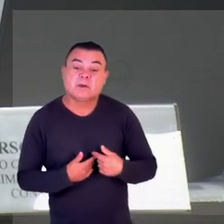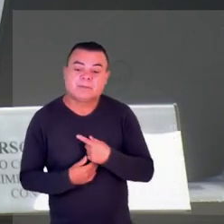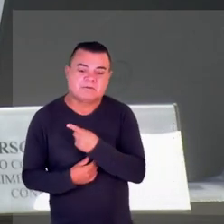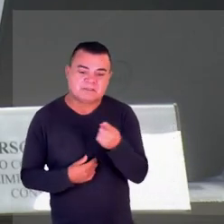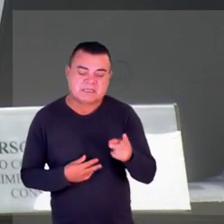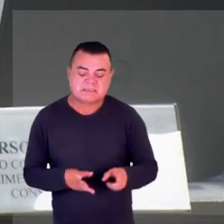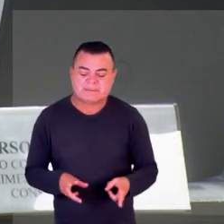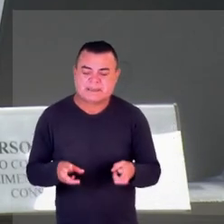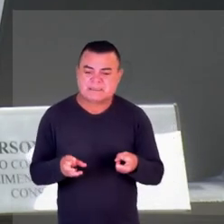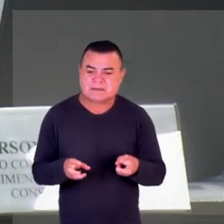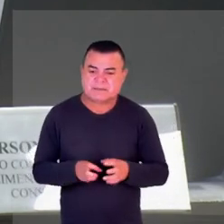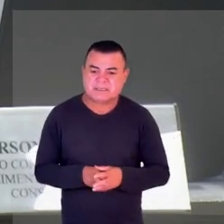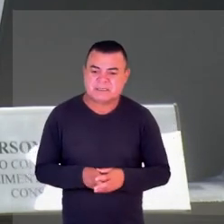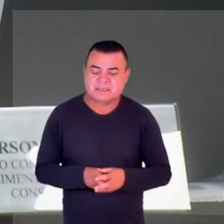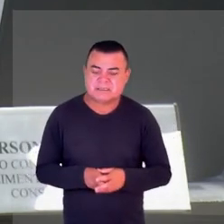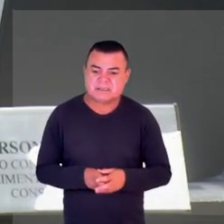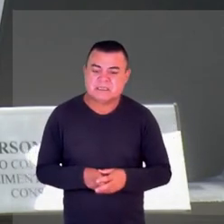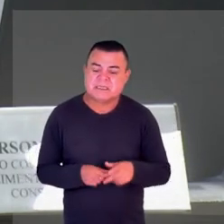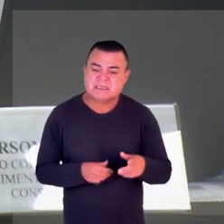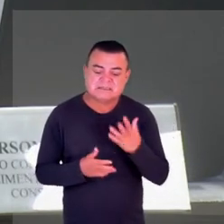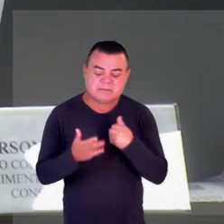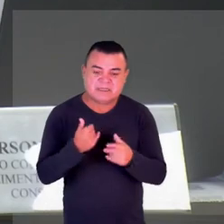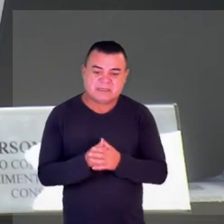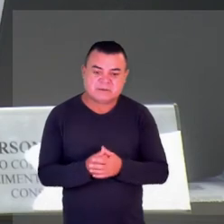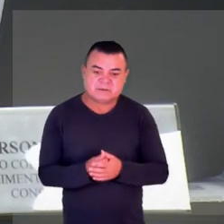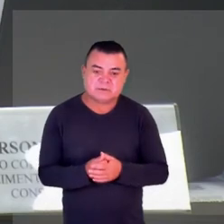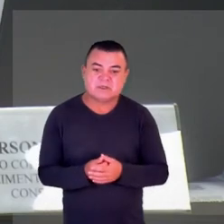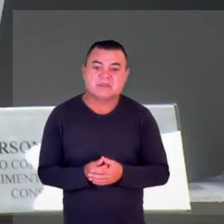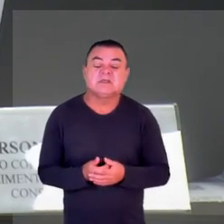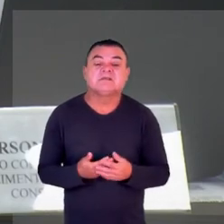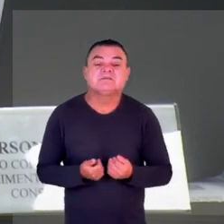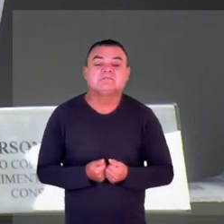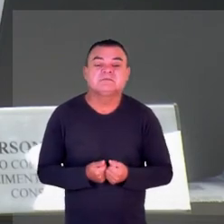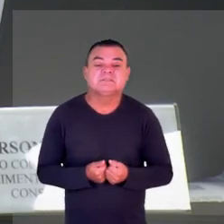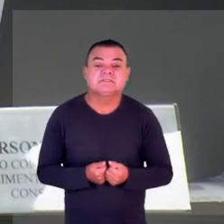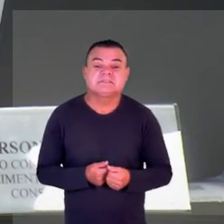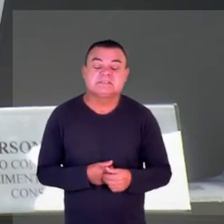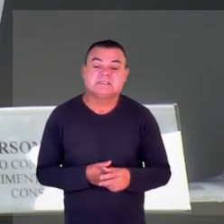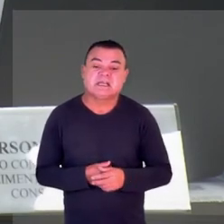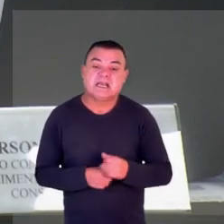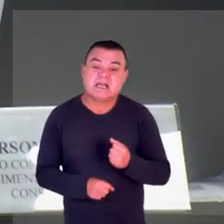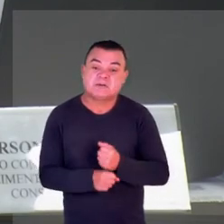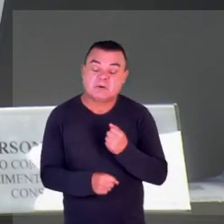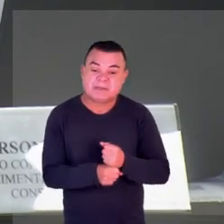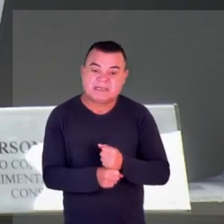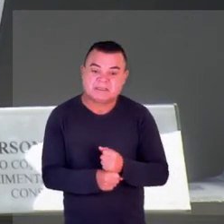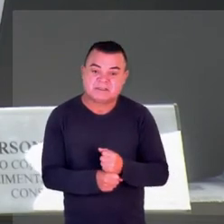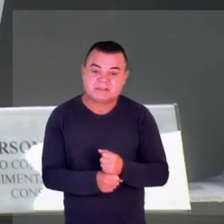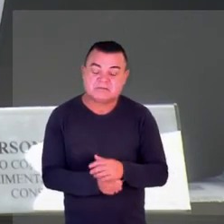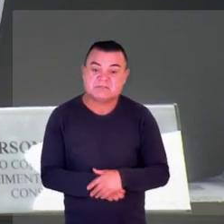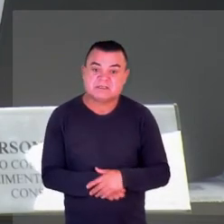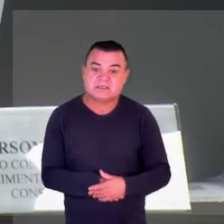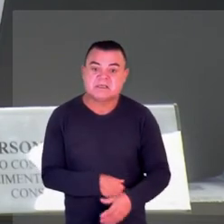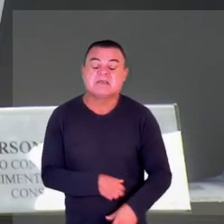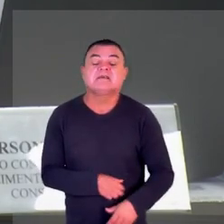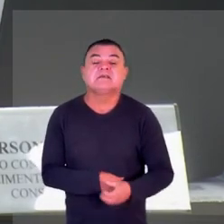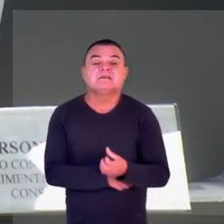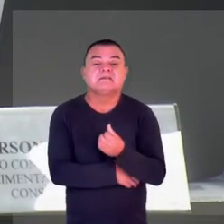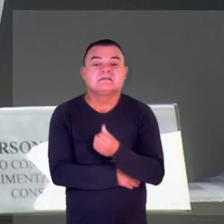estão aí os alimentos geram uma cifra anual de mais de 3,5 trilhões de